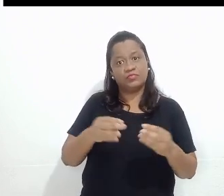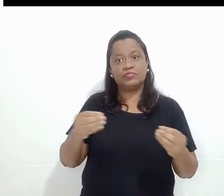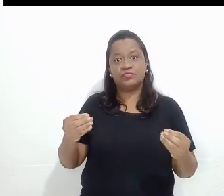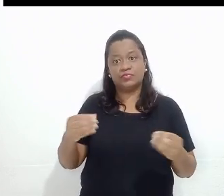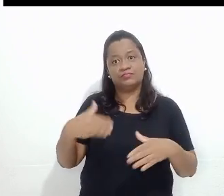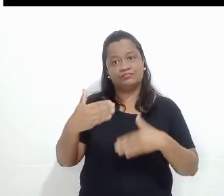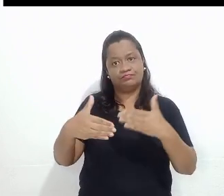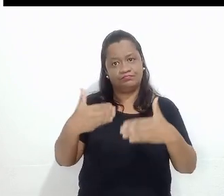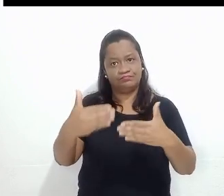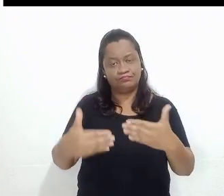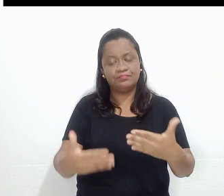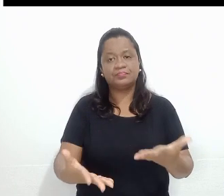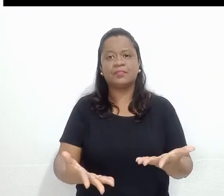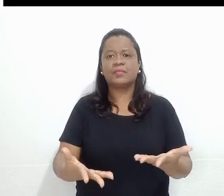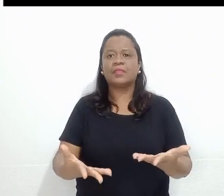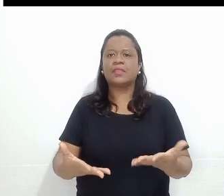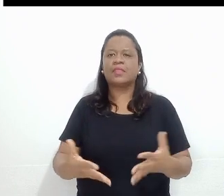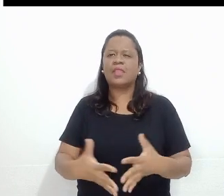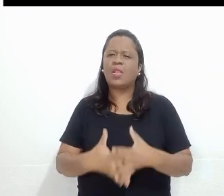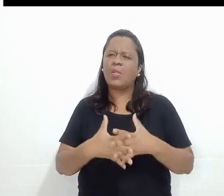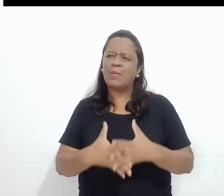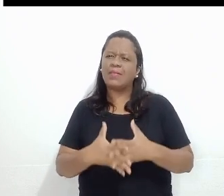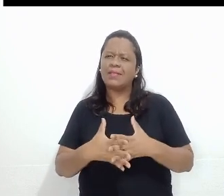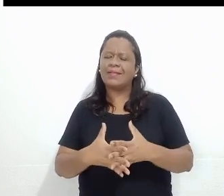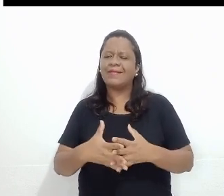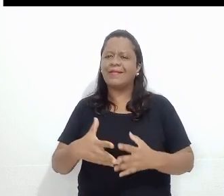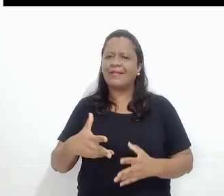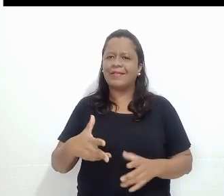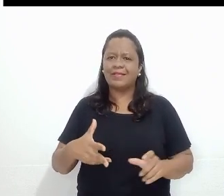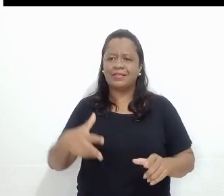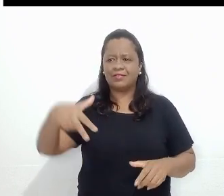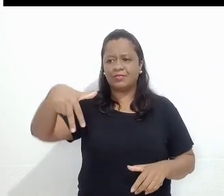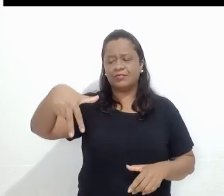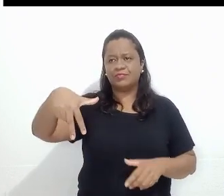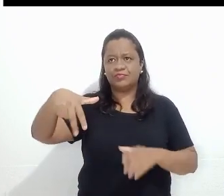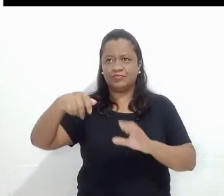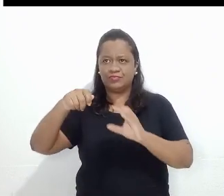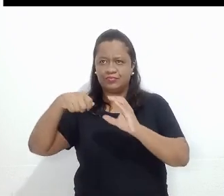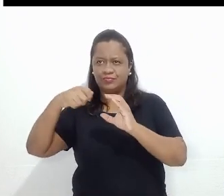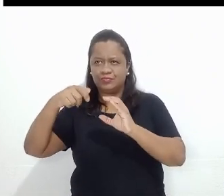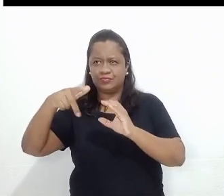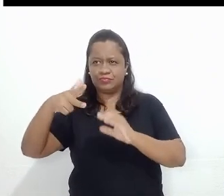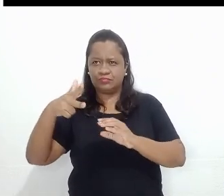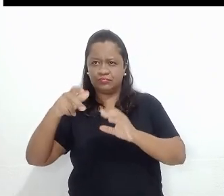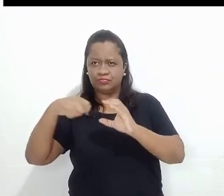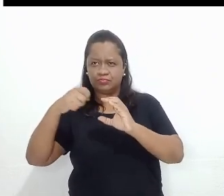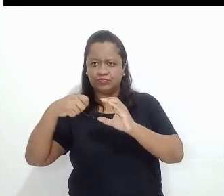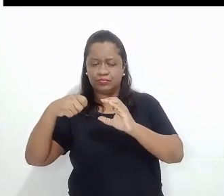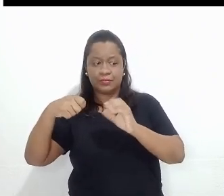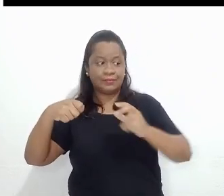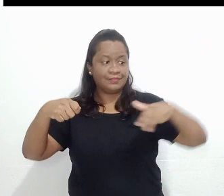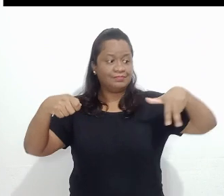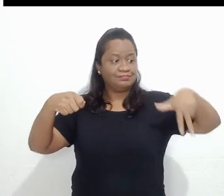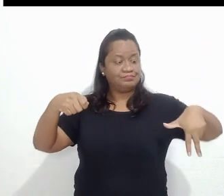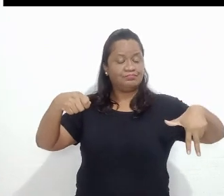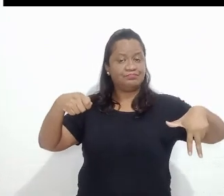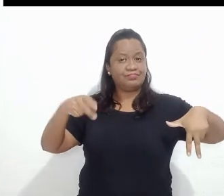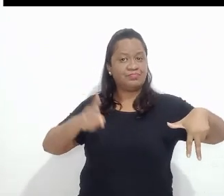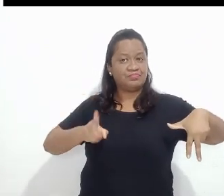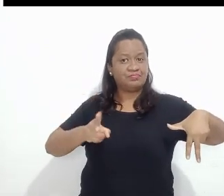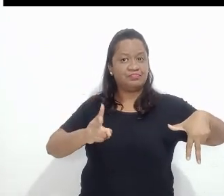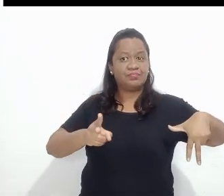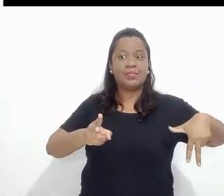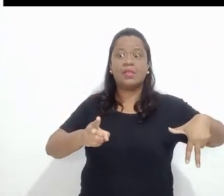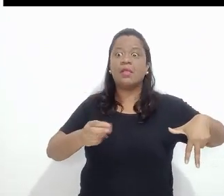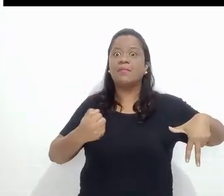uma coisa complicada você ter um foquista ali do seu lado o tempo inteiro, porque se tem um movimento de câmera, esse foquista